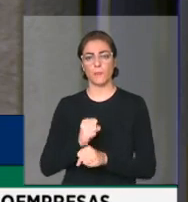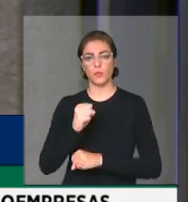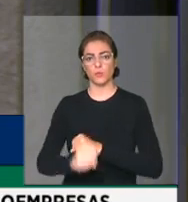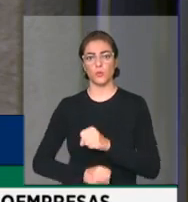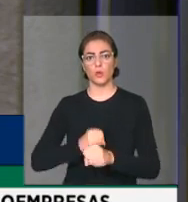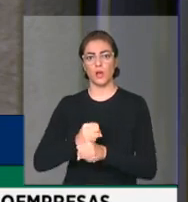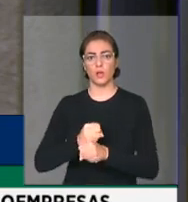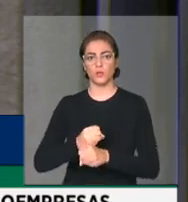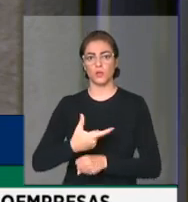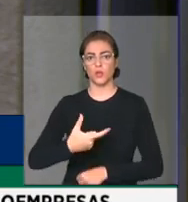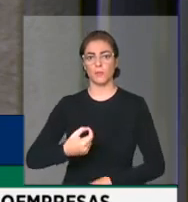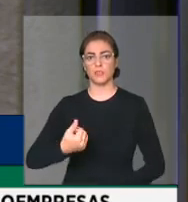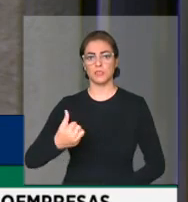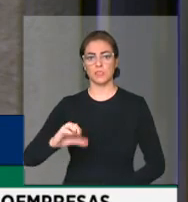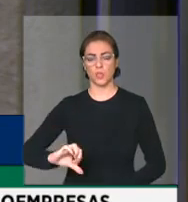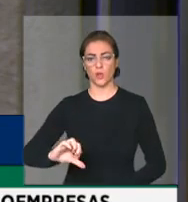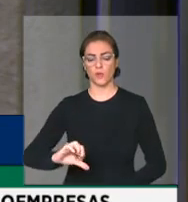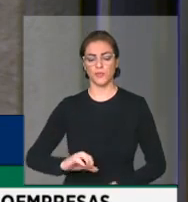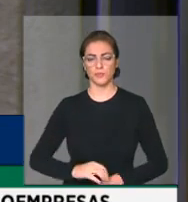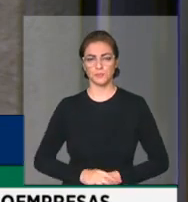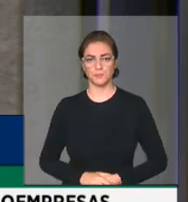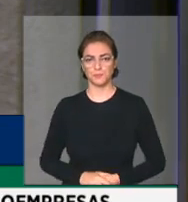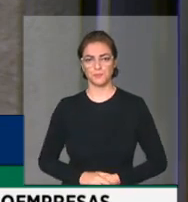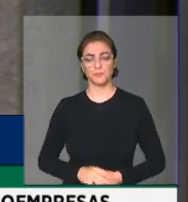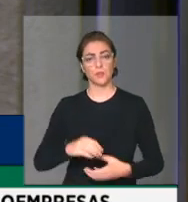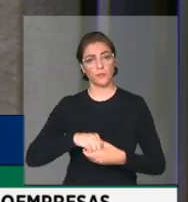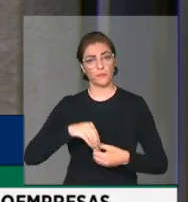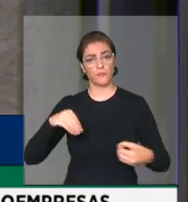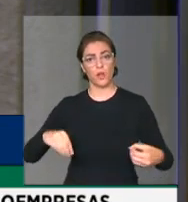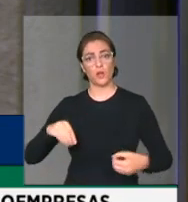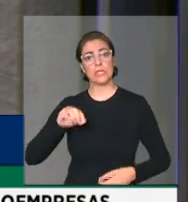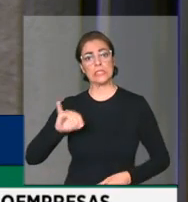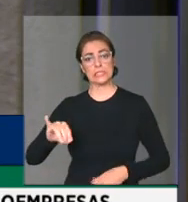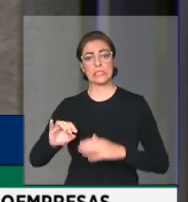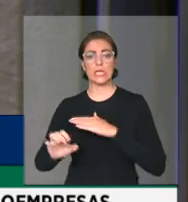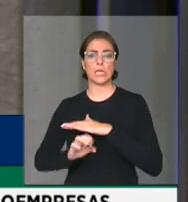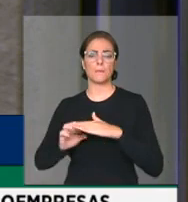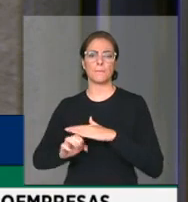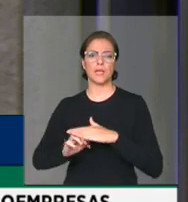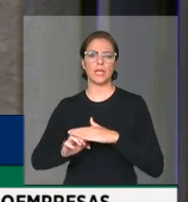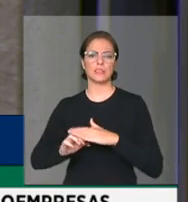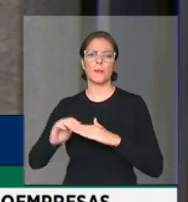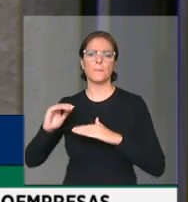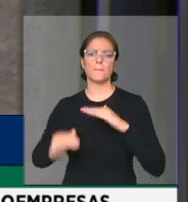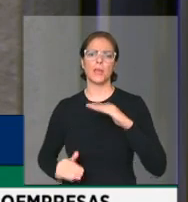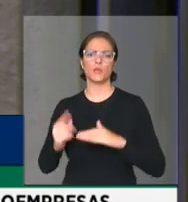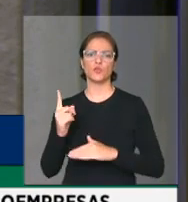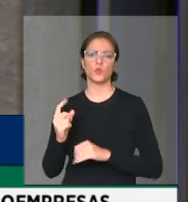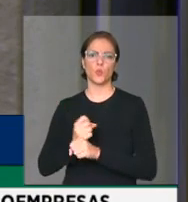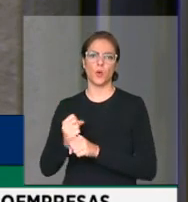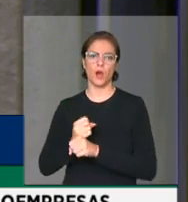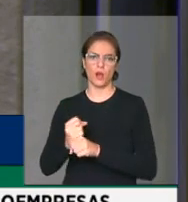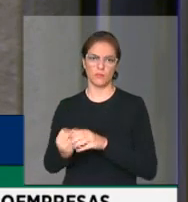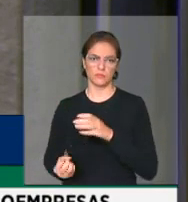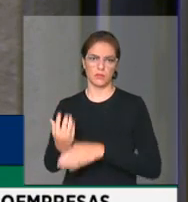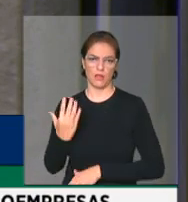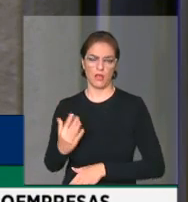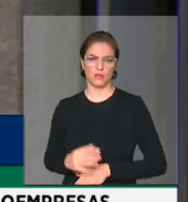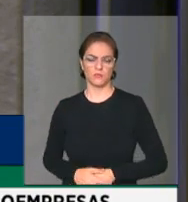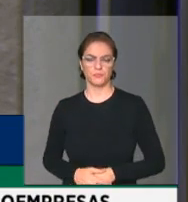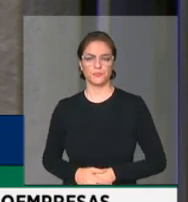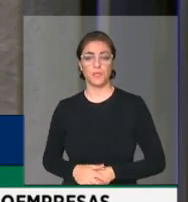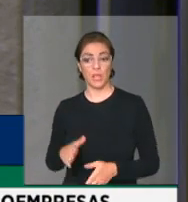anual de 2019, salvo no caso das empresas que tenham menos de um ano de funcionamento. Hipótese em que o limite do